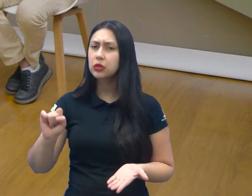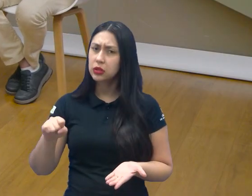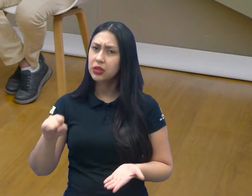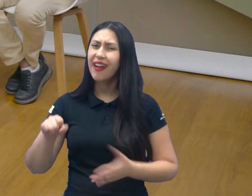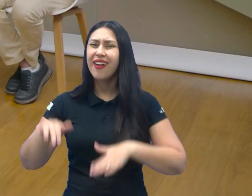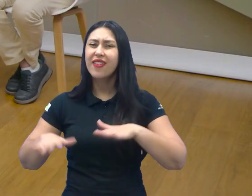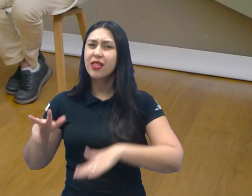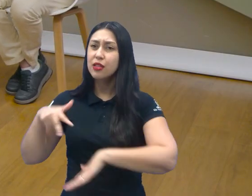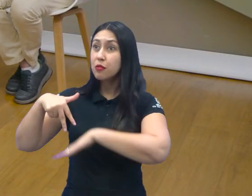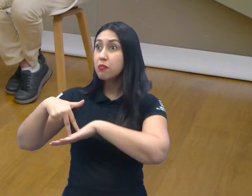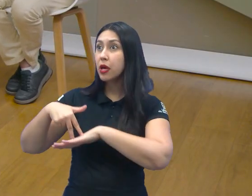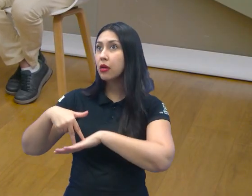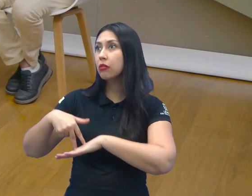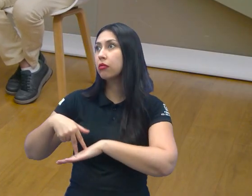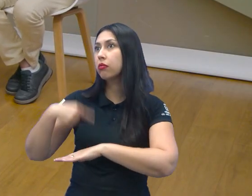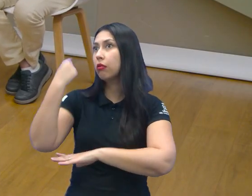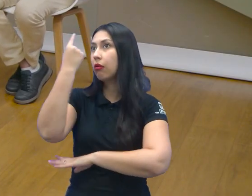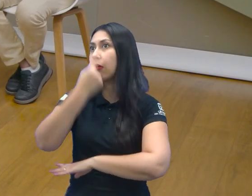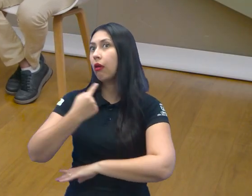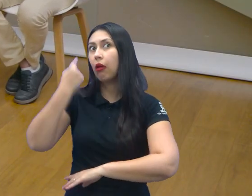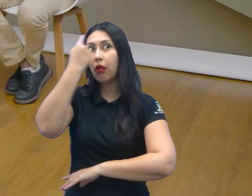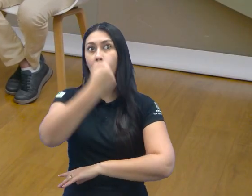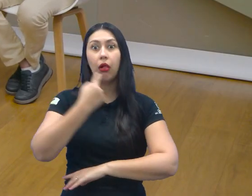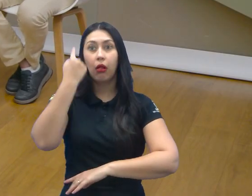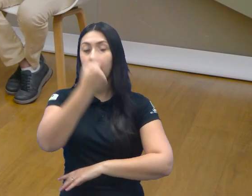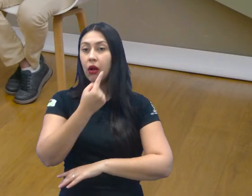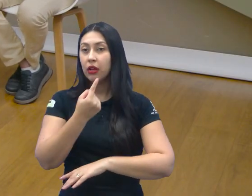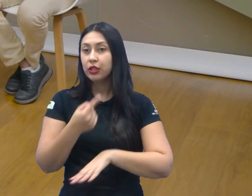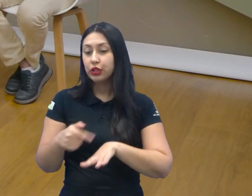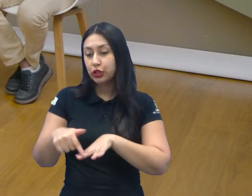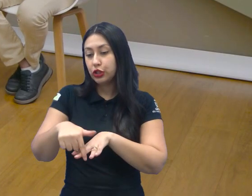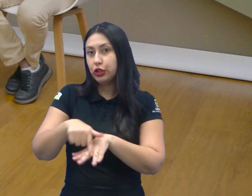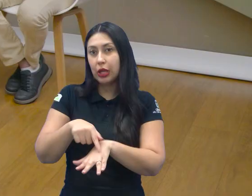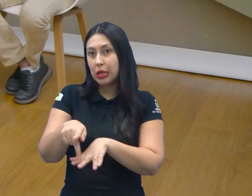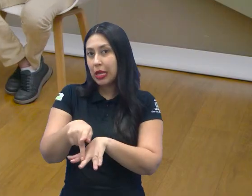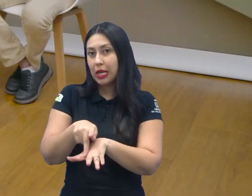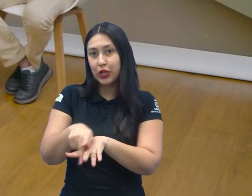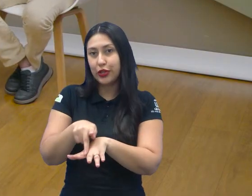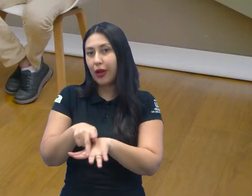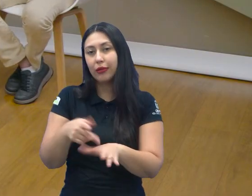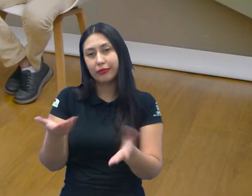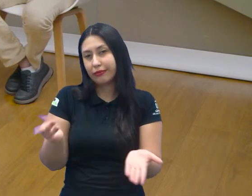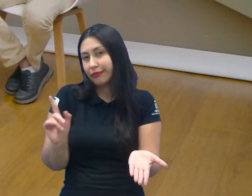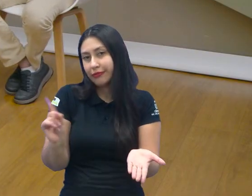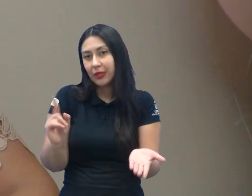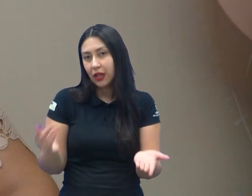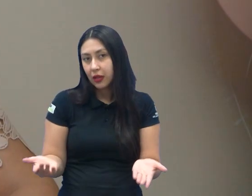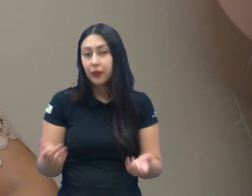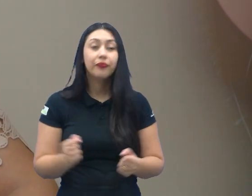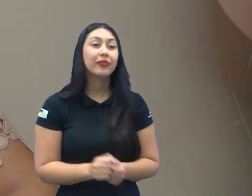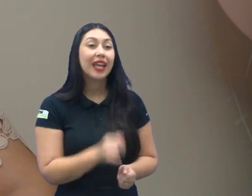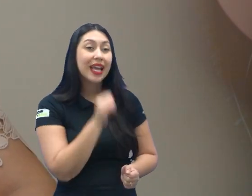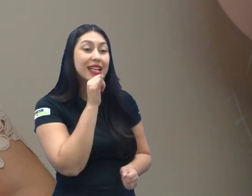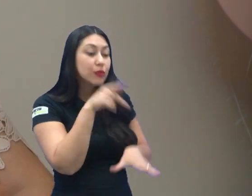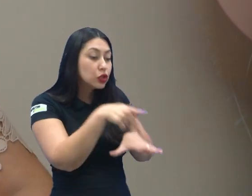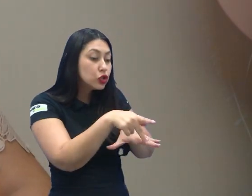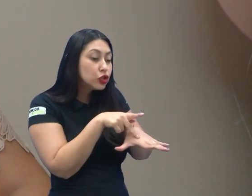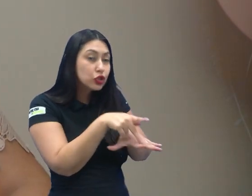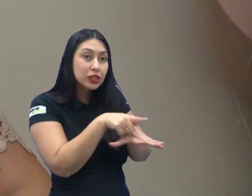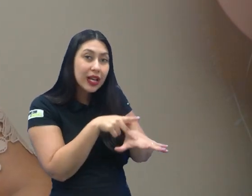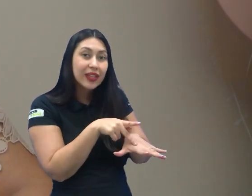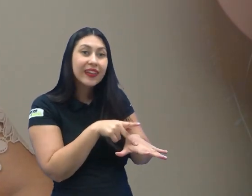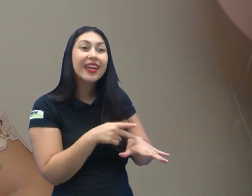pé 24 horas, ou 12, ou 8 com uma Havaiana. Sim. Você falou da Havaiana, justamente a minha